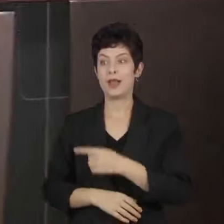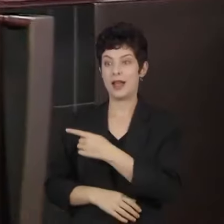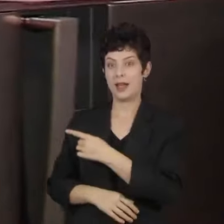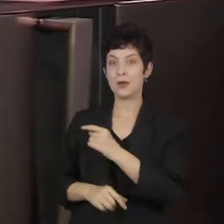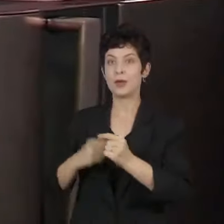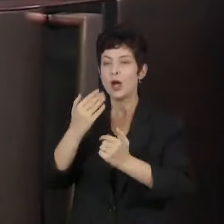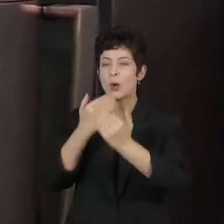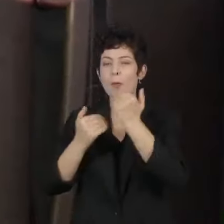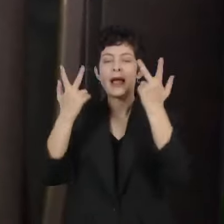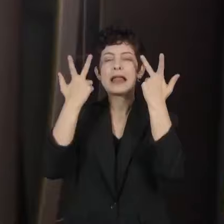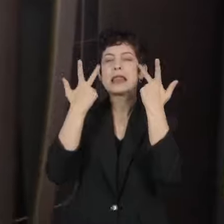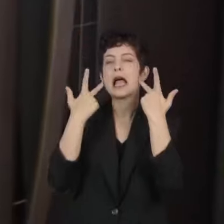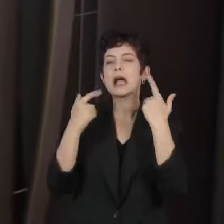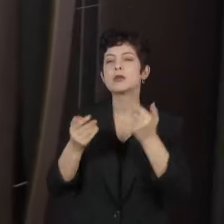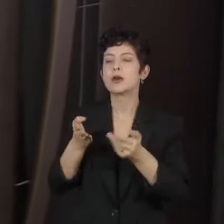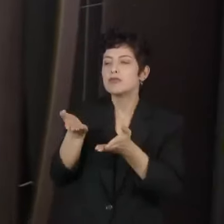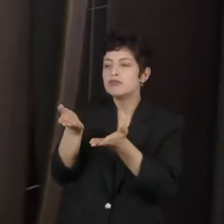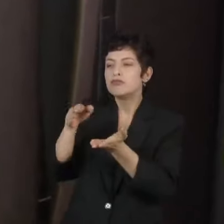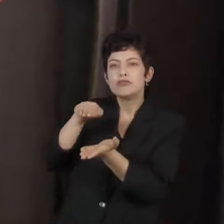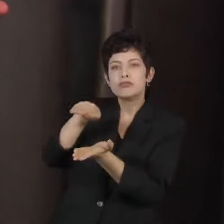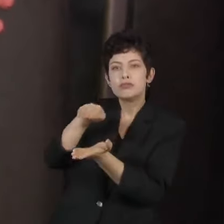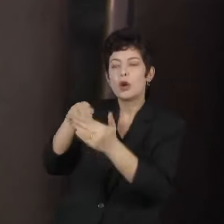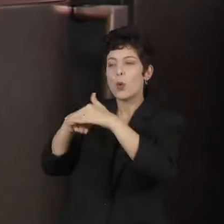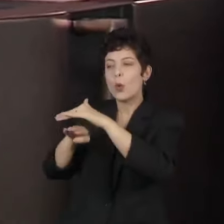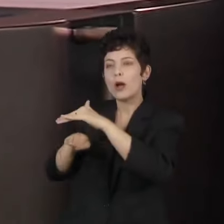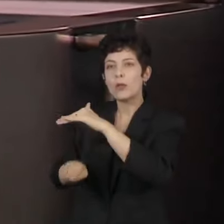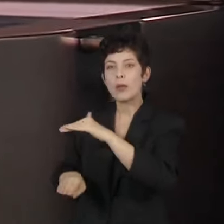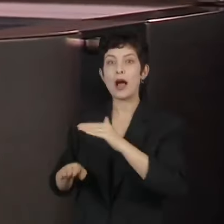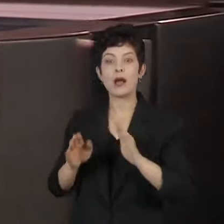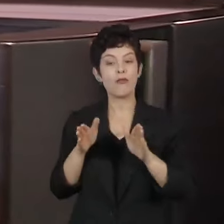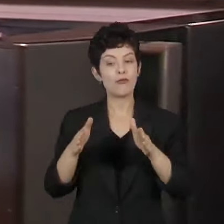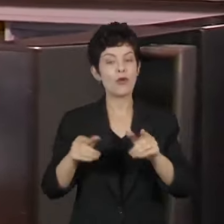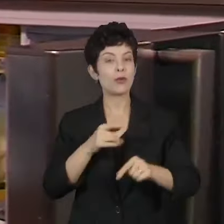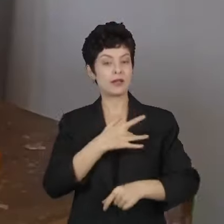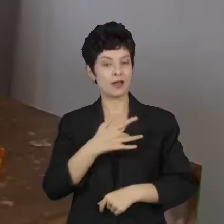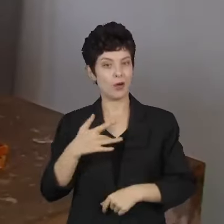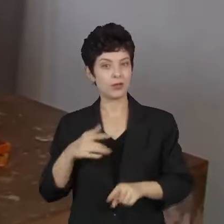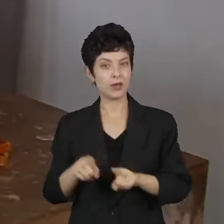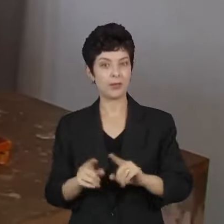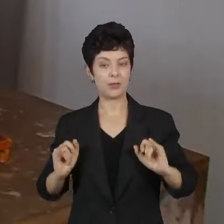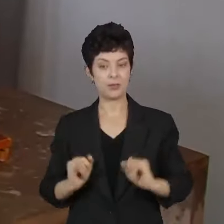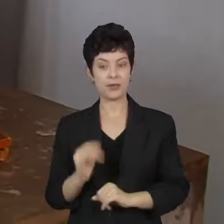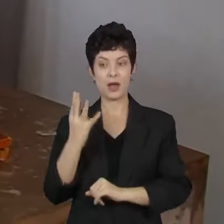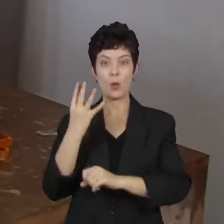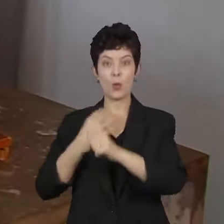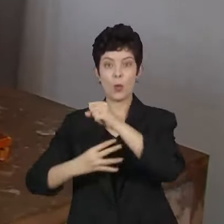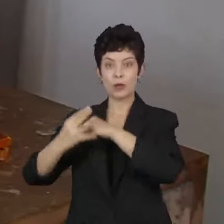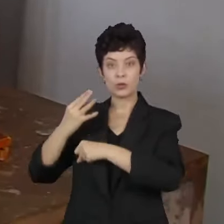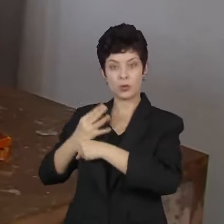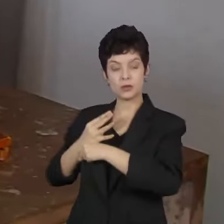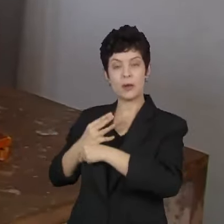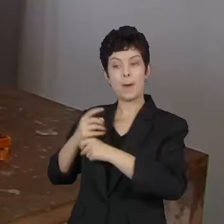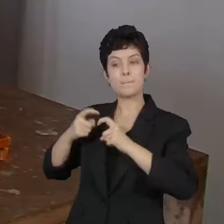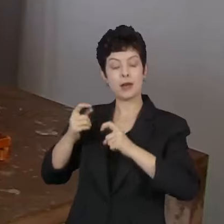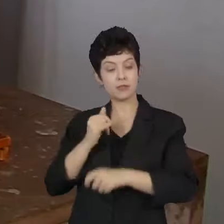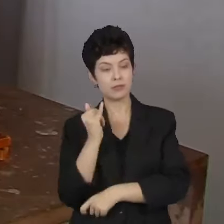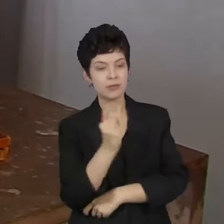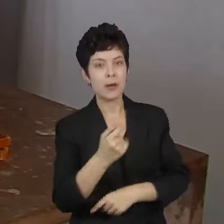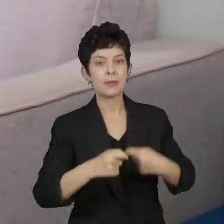com alimentos naturais com foco na saúde e perda de peso. Há 4 anos, ele recebeu prescrição médica para